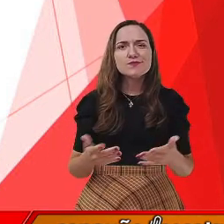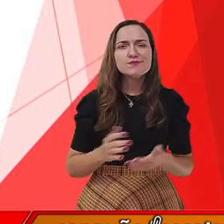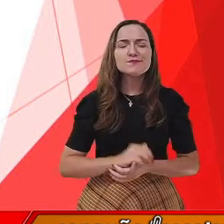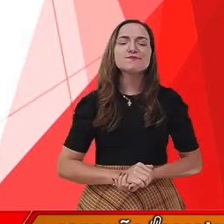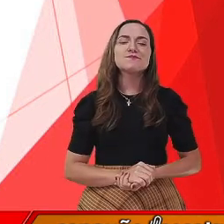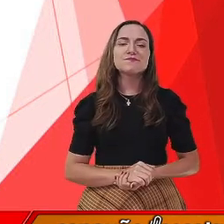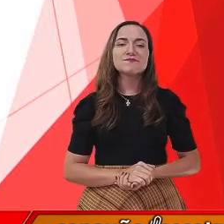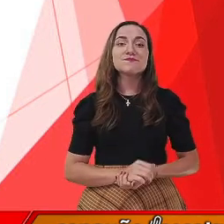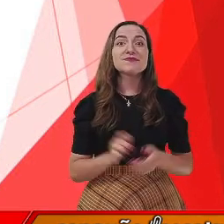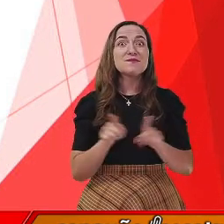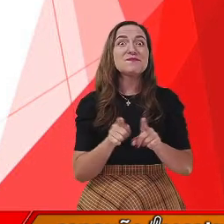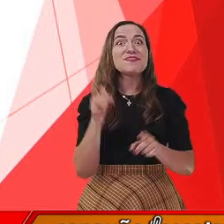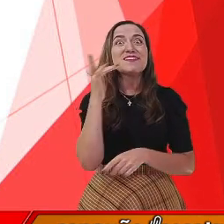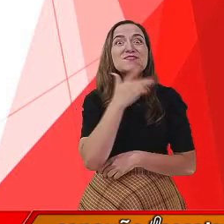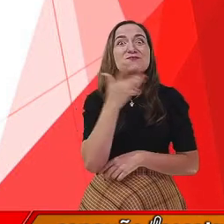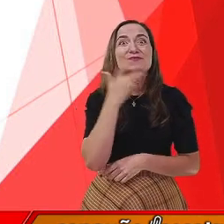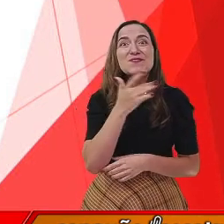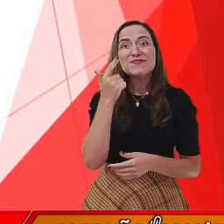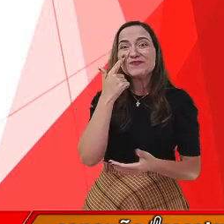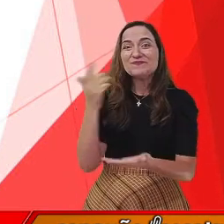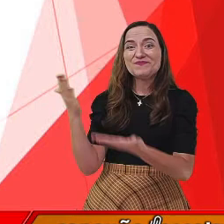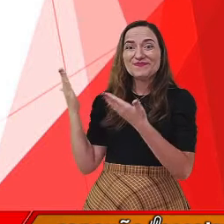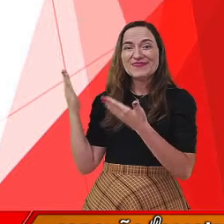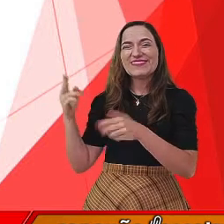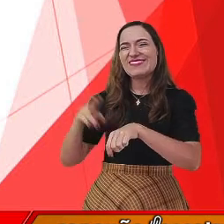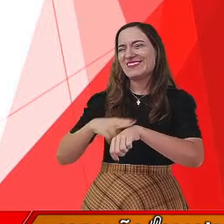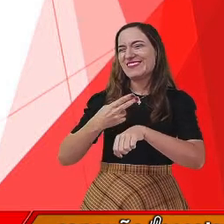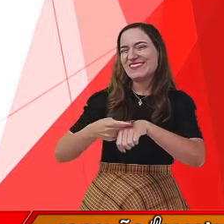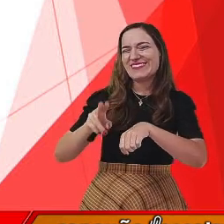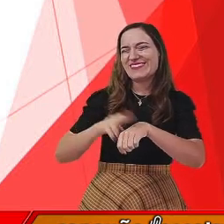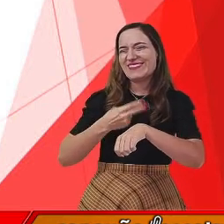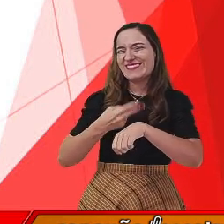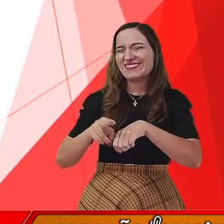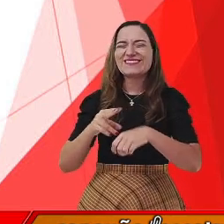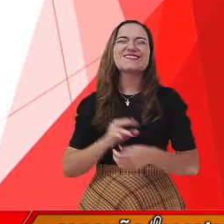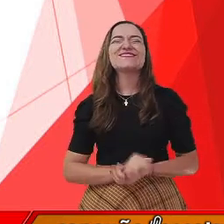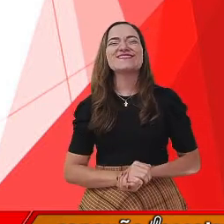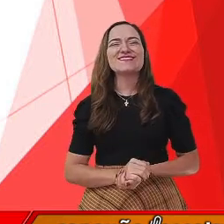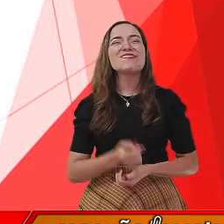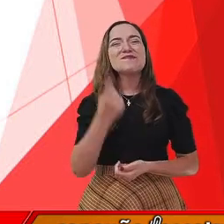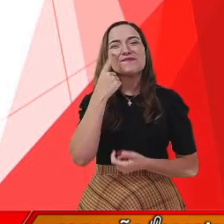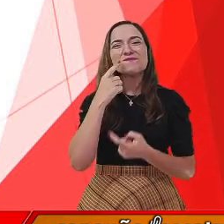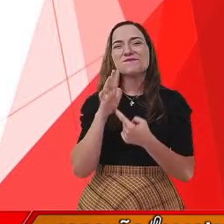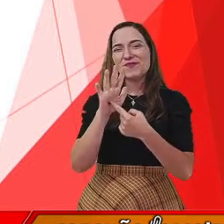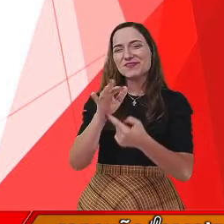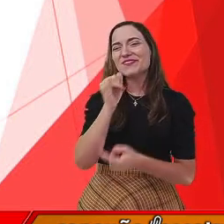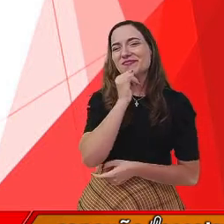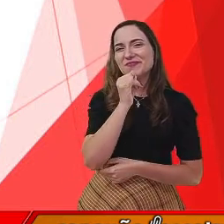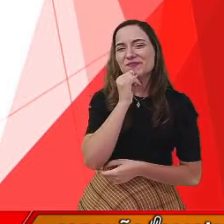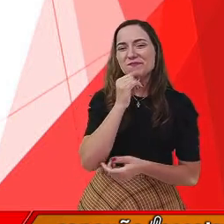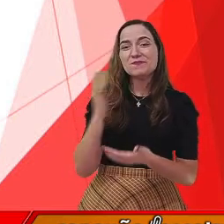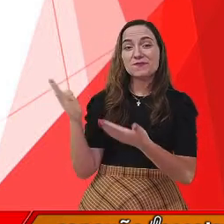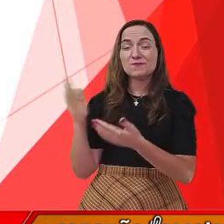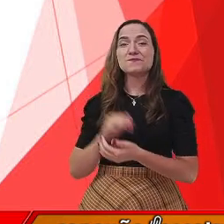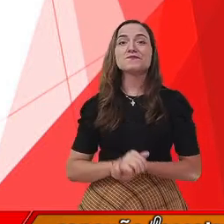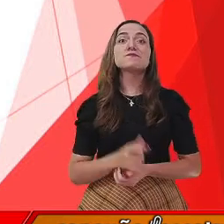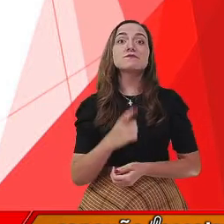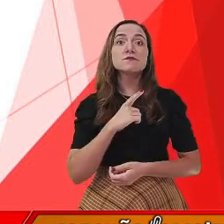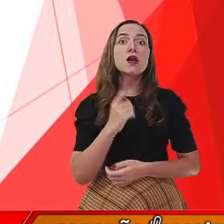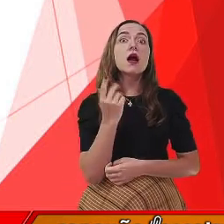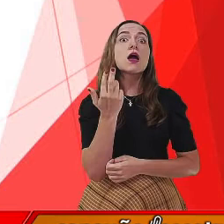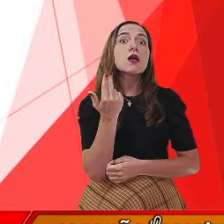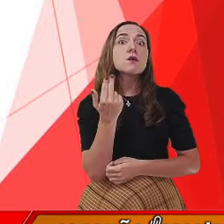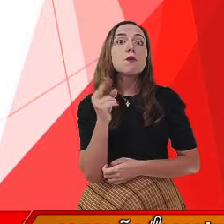Outra coisa deliciosa, chocolate. Pensemos neste exemplo. 2 irmãos, eles